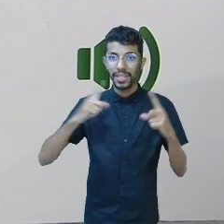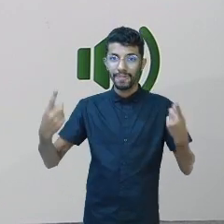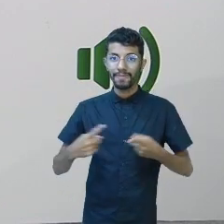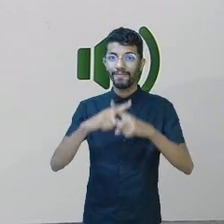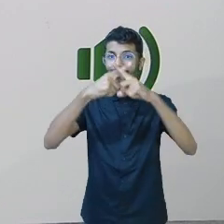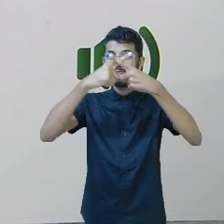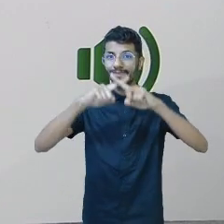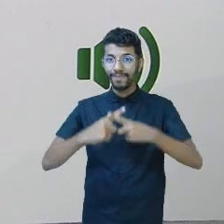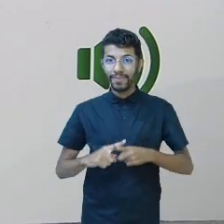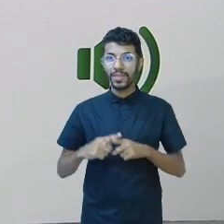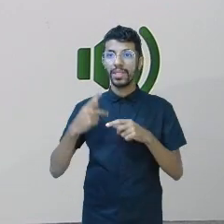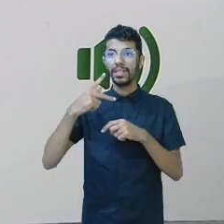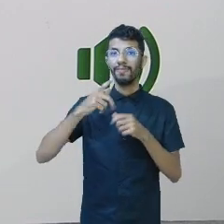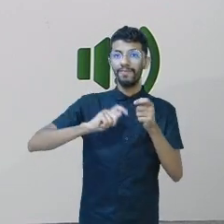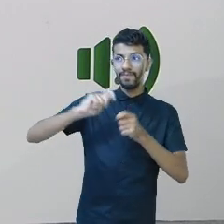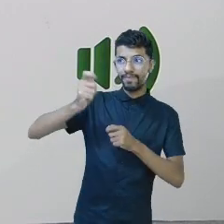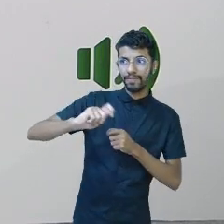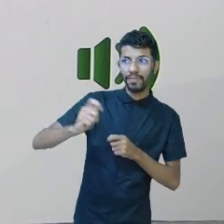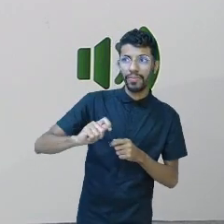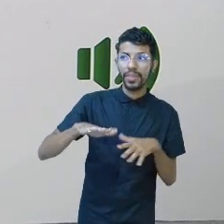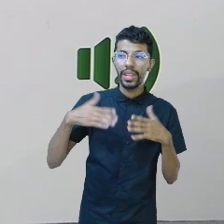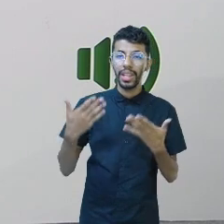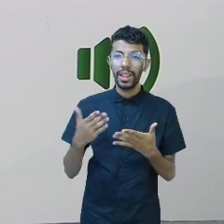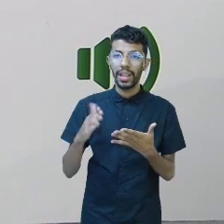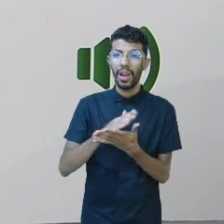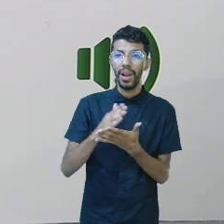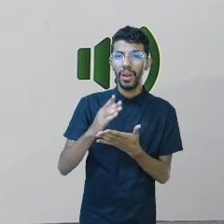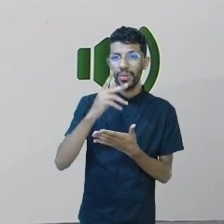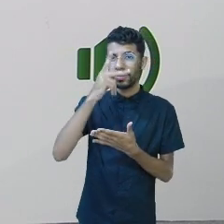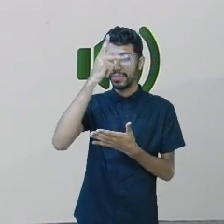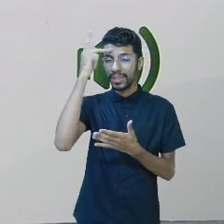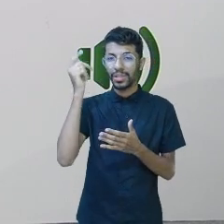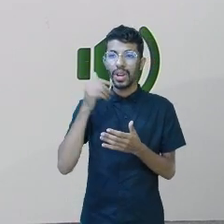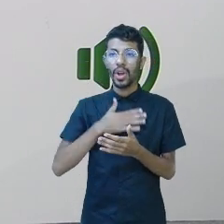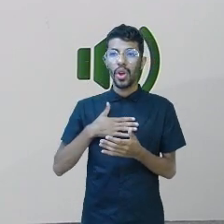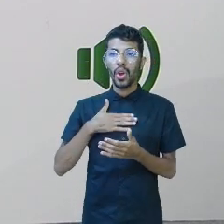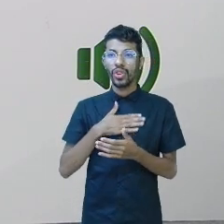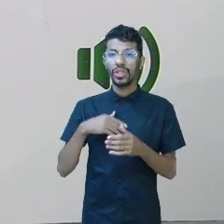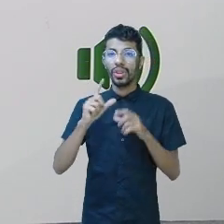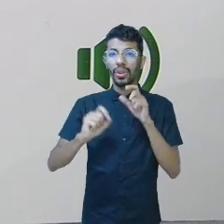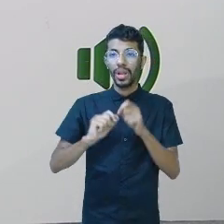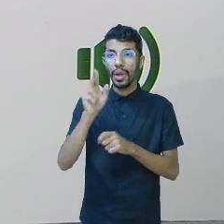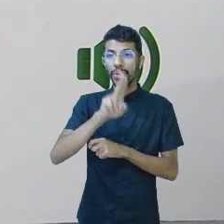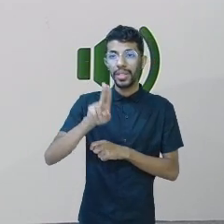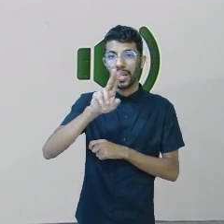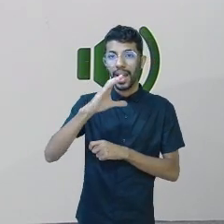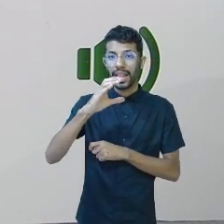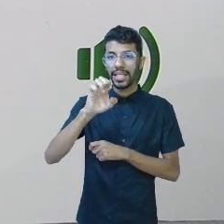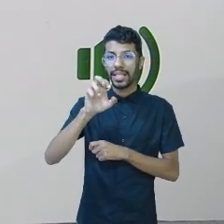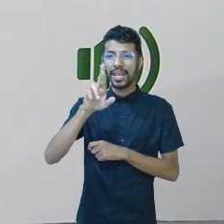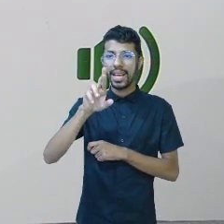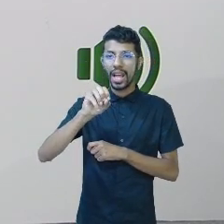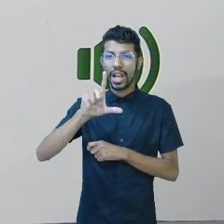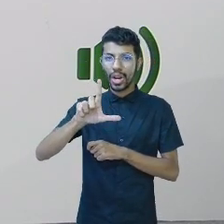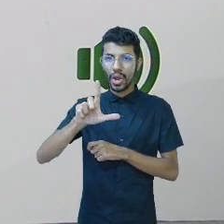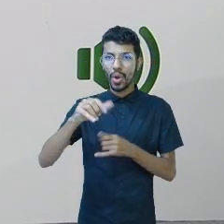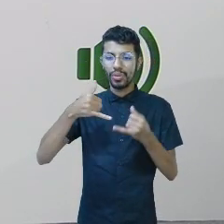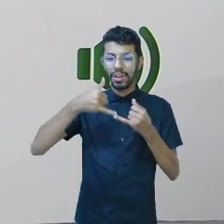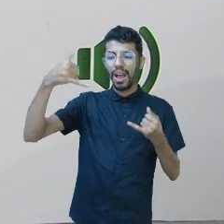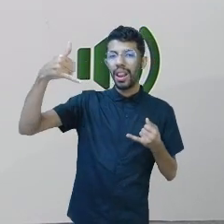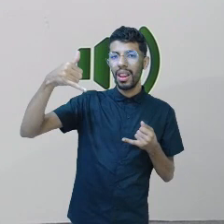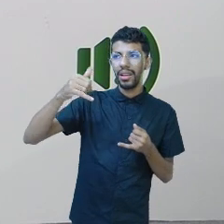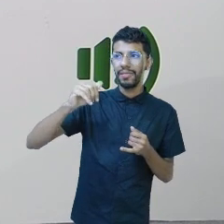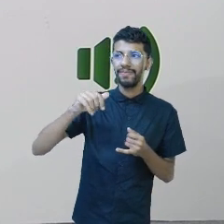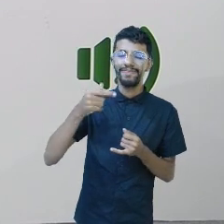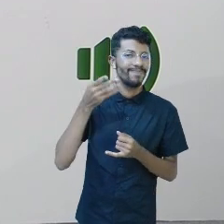e principalmente os meninos gostam de colocar cerol nesses fios da pipa.